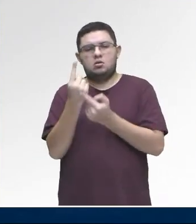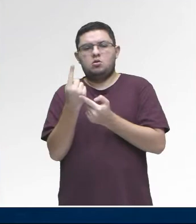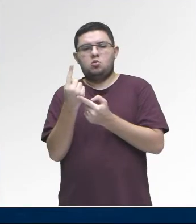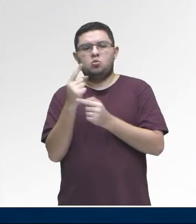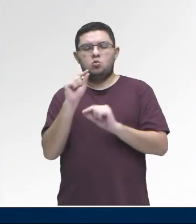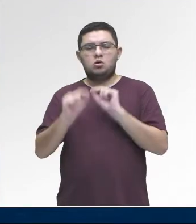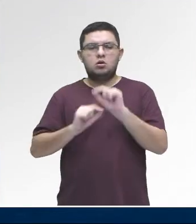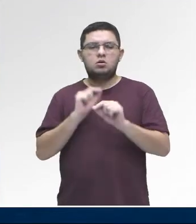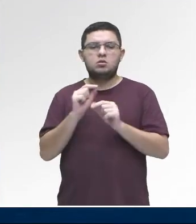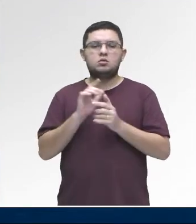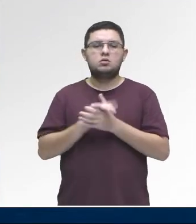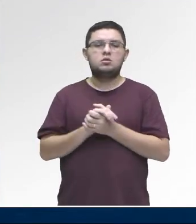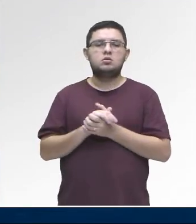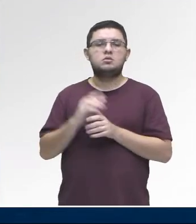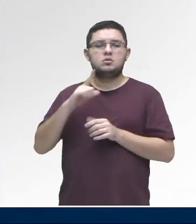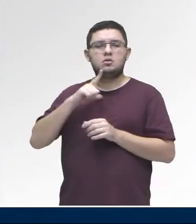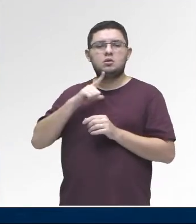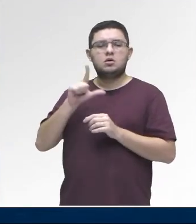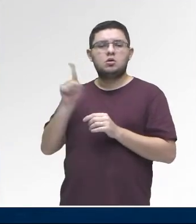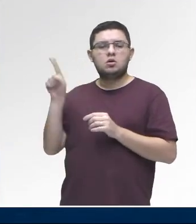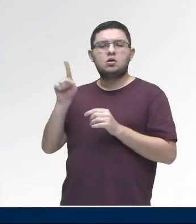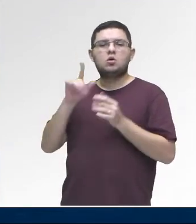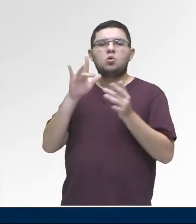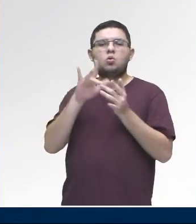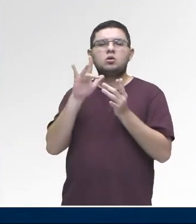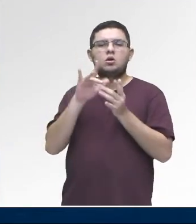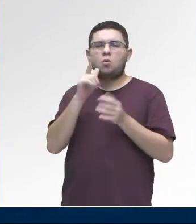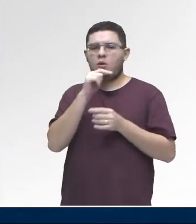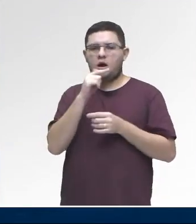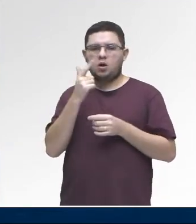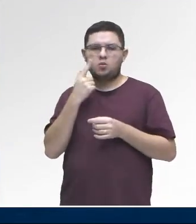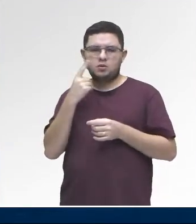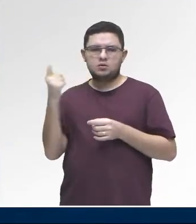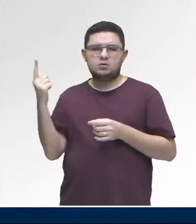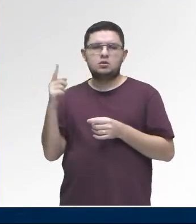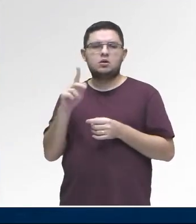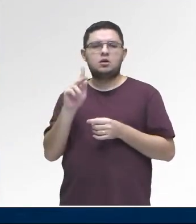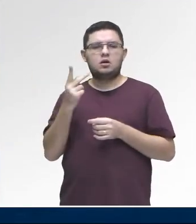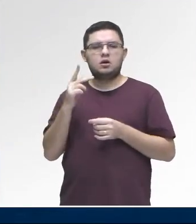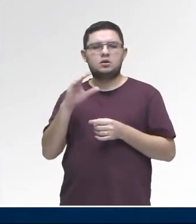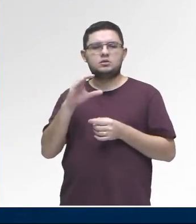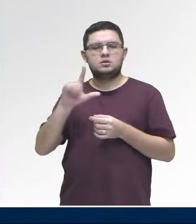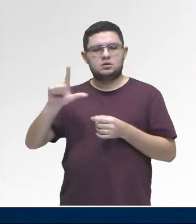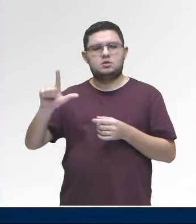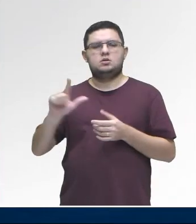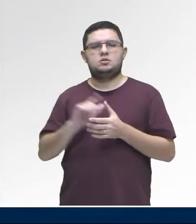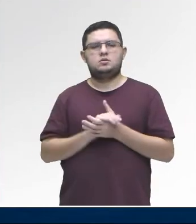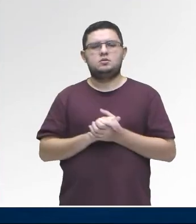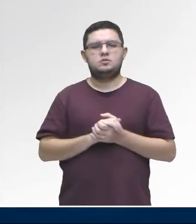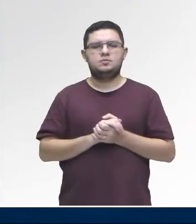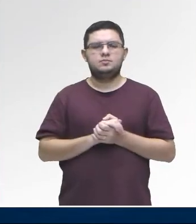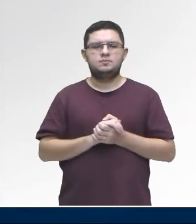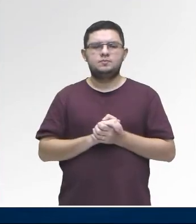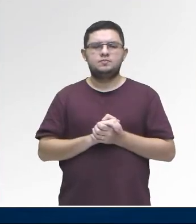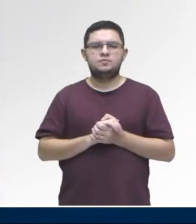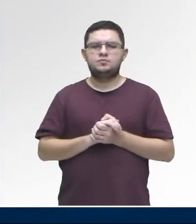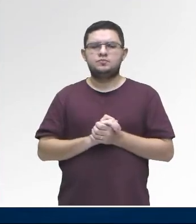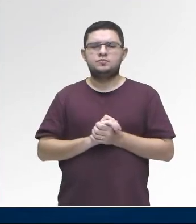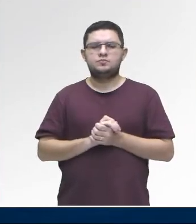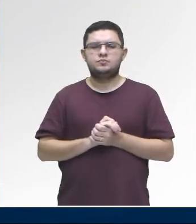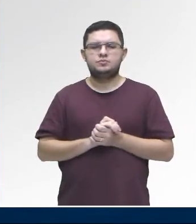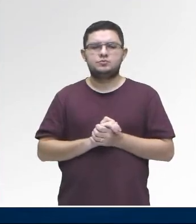está em presença da água, né? Ó, HCl aquoso. Em presença